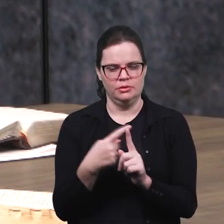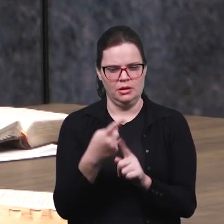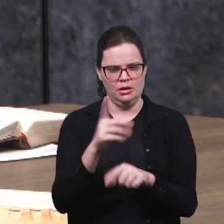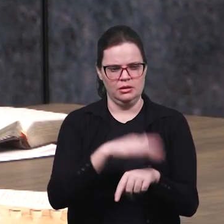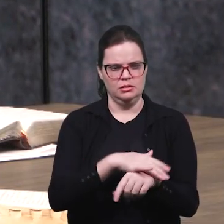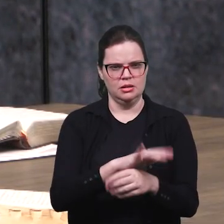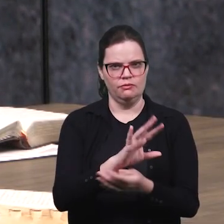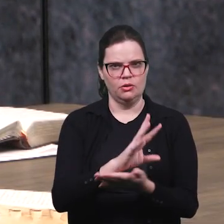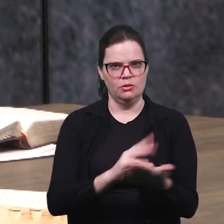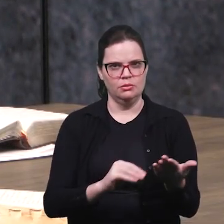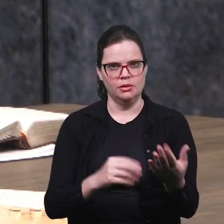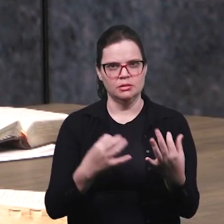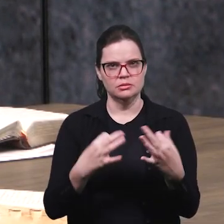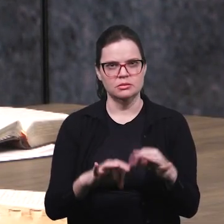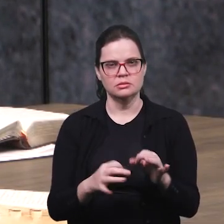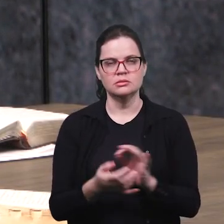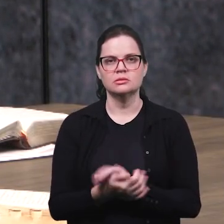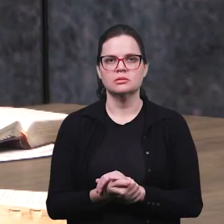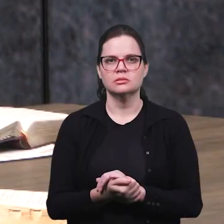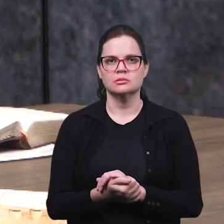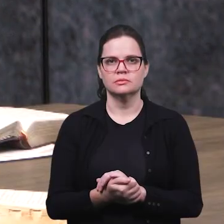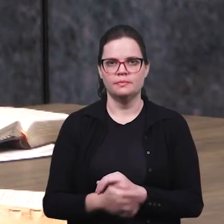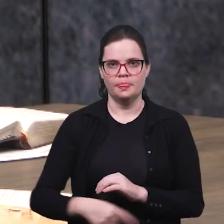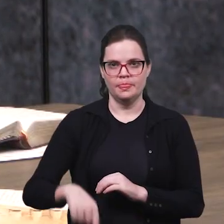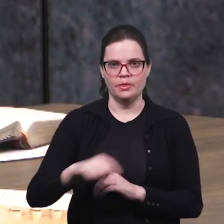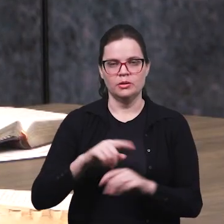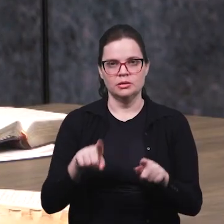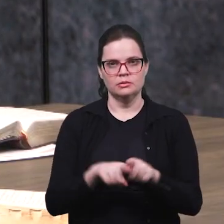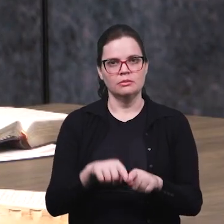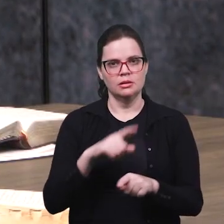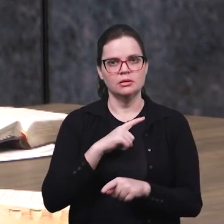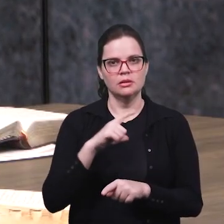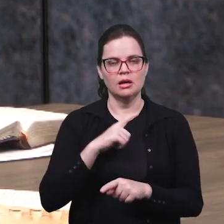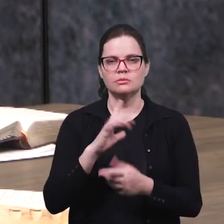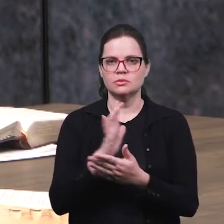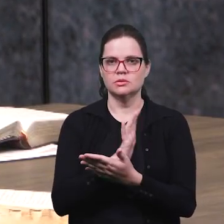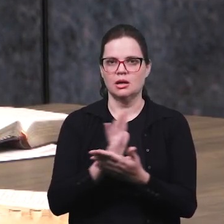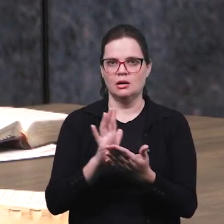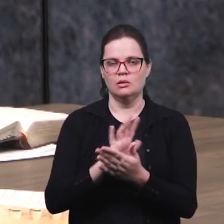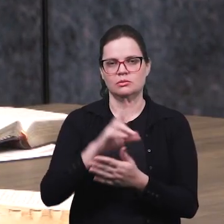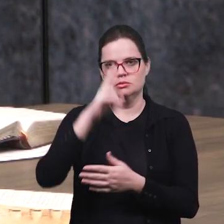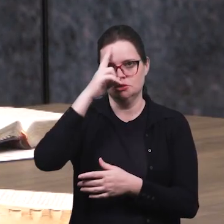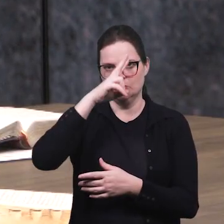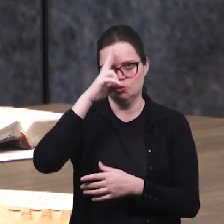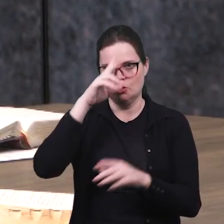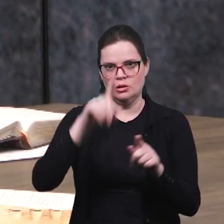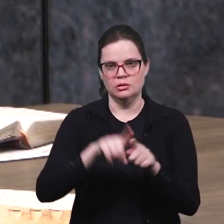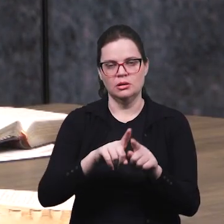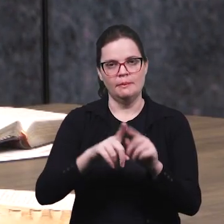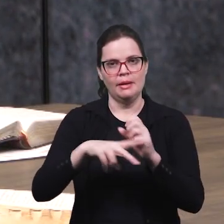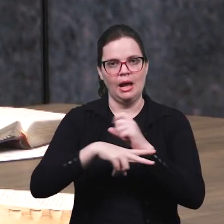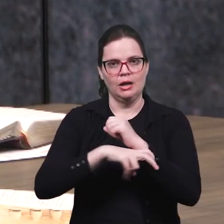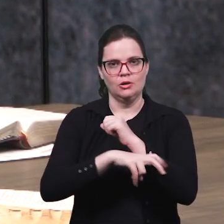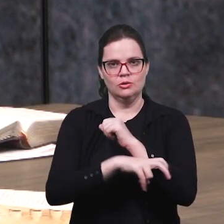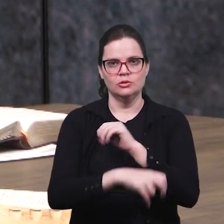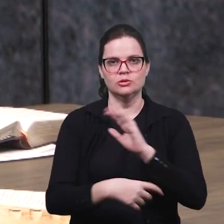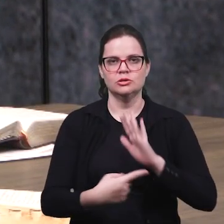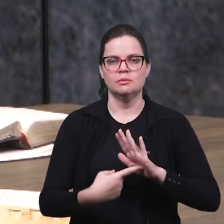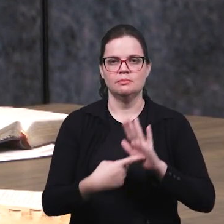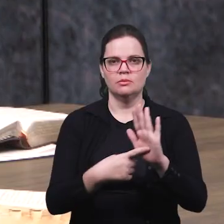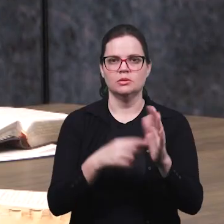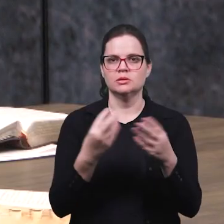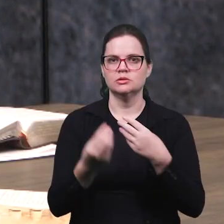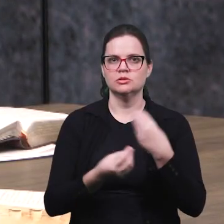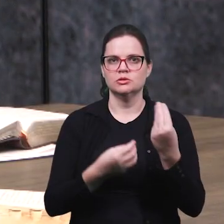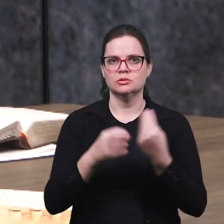maneira integral? E nós temos elementos, inclusive históricos, que mais adiante abordaremos, né, arqueológicos, que mostram